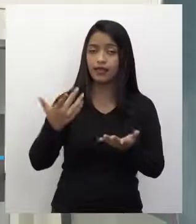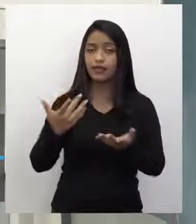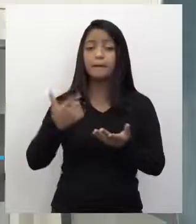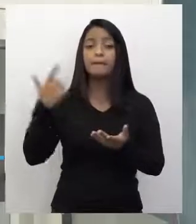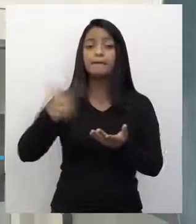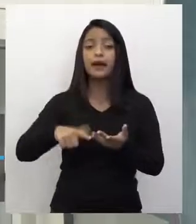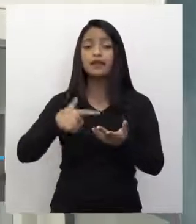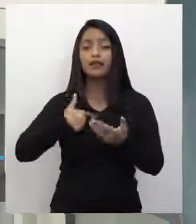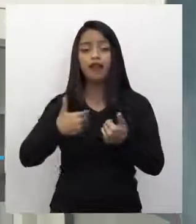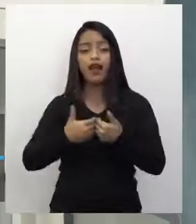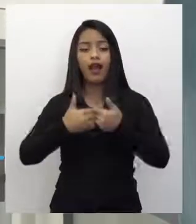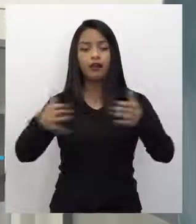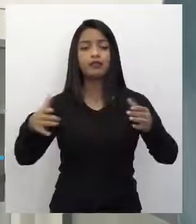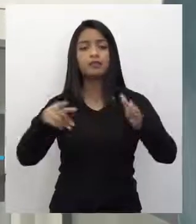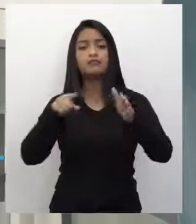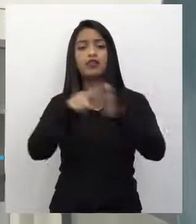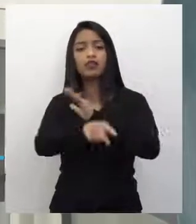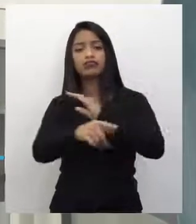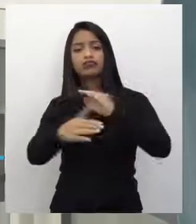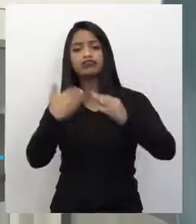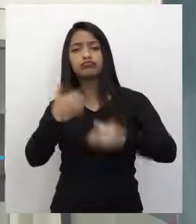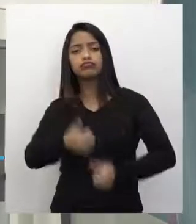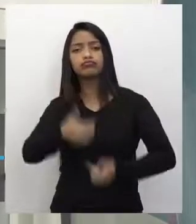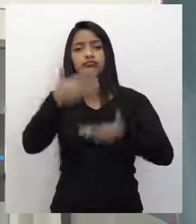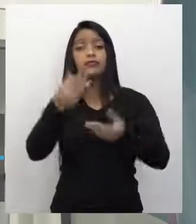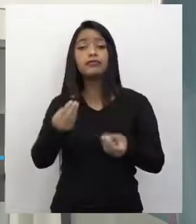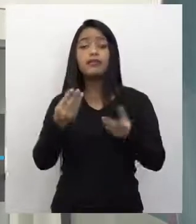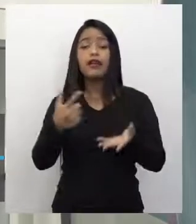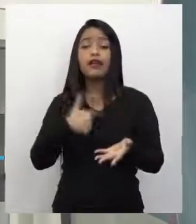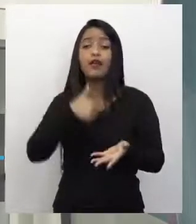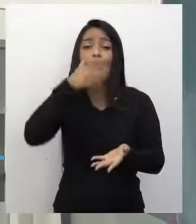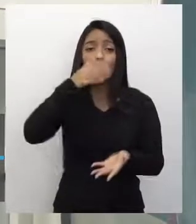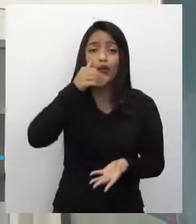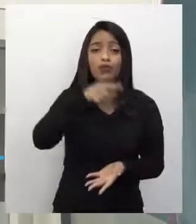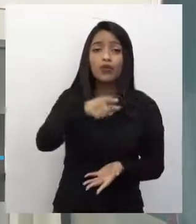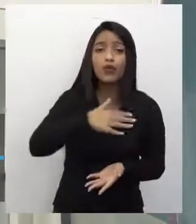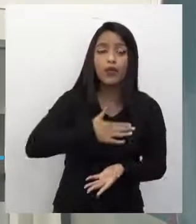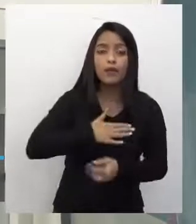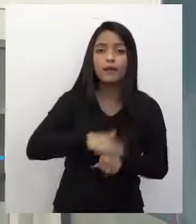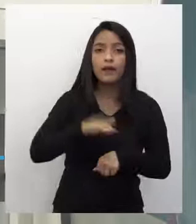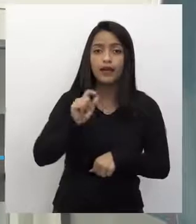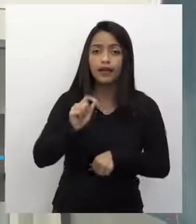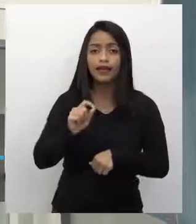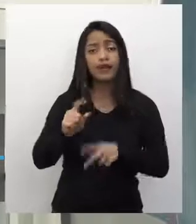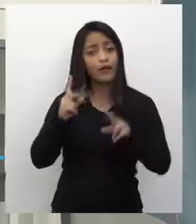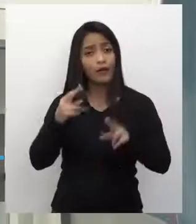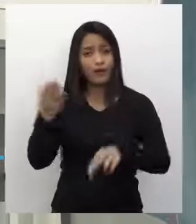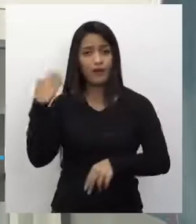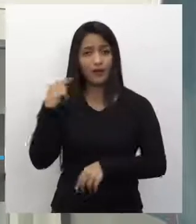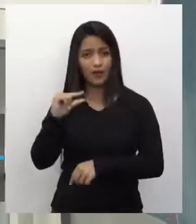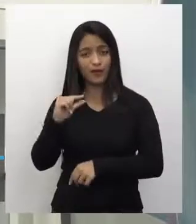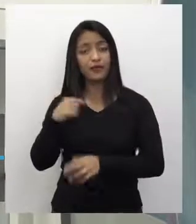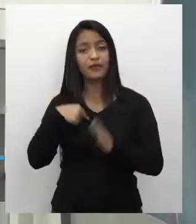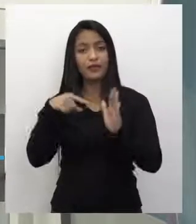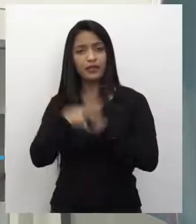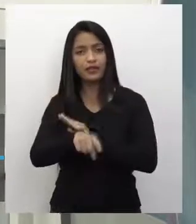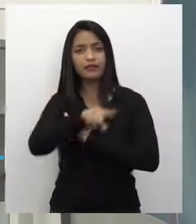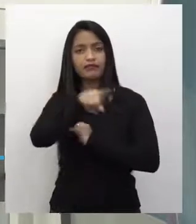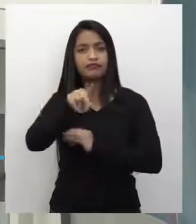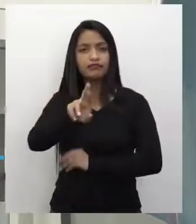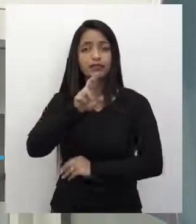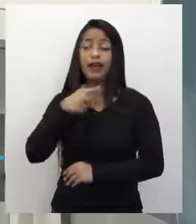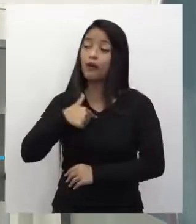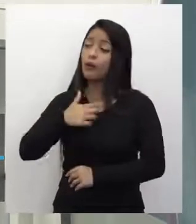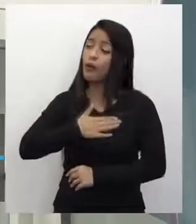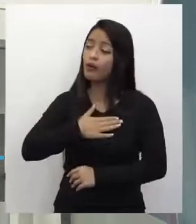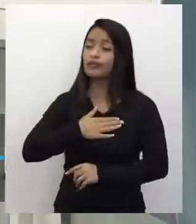mais gostaram também, como eu estava comentando com vocês. Como eu vi que vocês gostaram bastante do Teatro de Sombra, a gente pode trazer um aqui para a gente